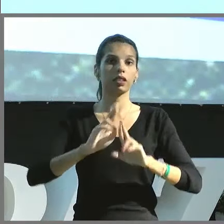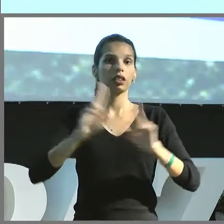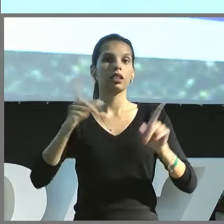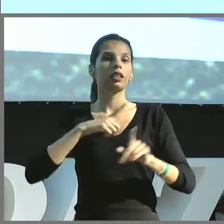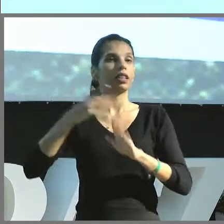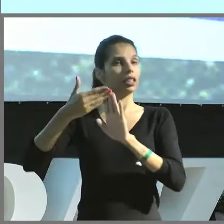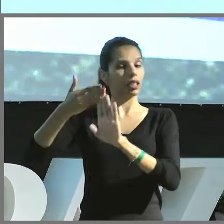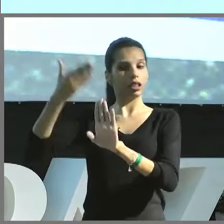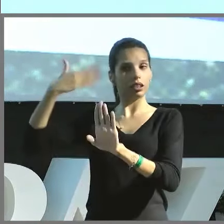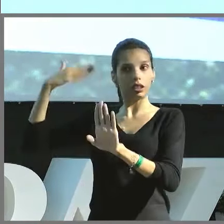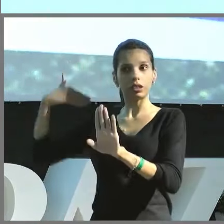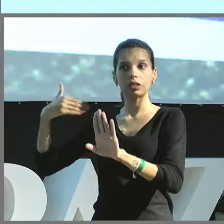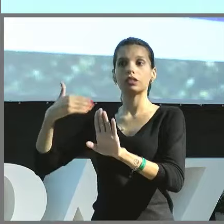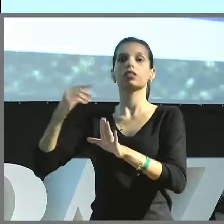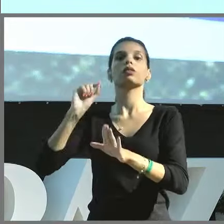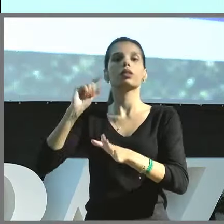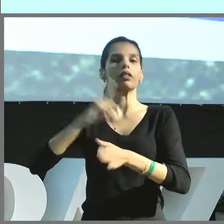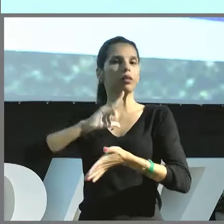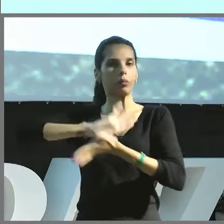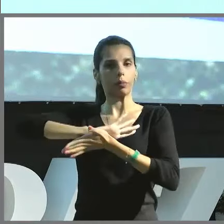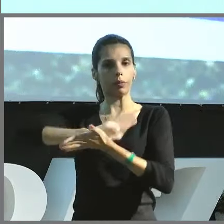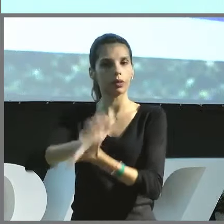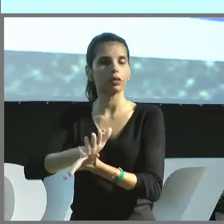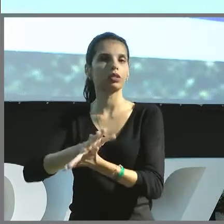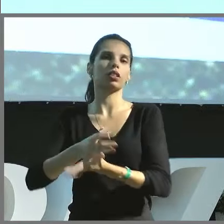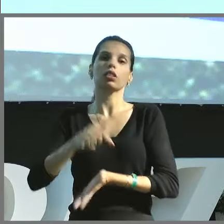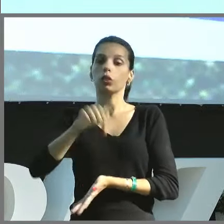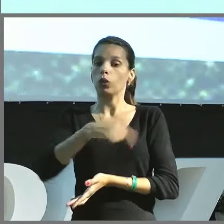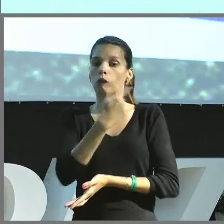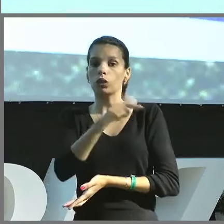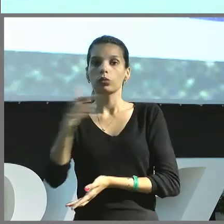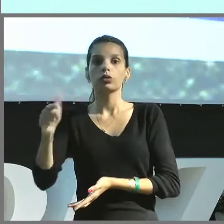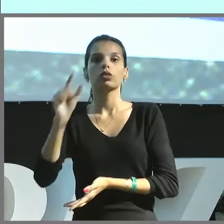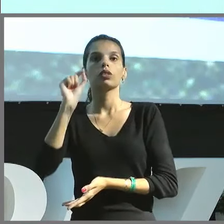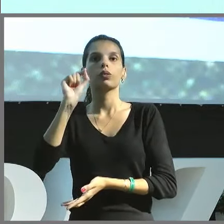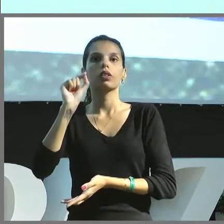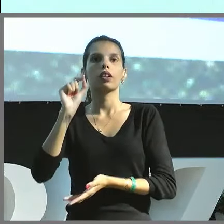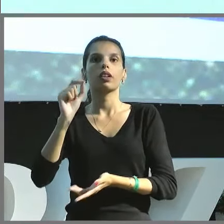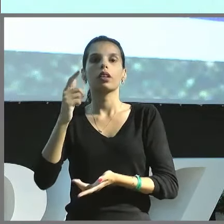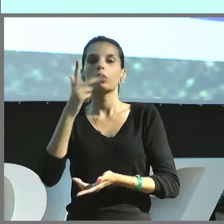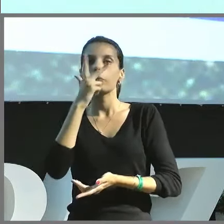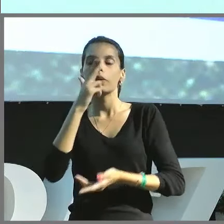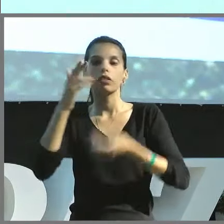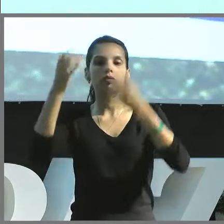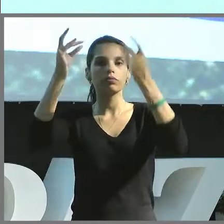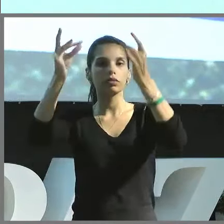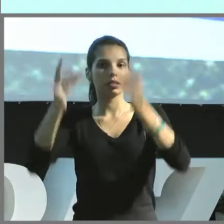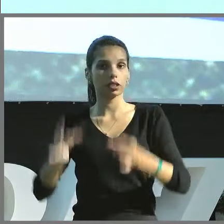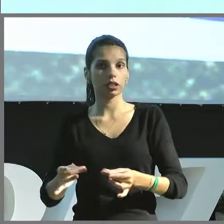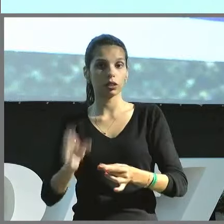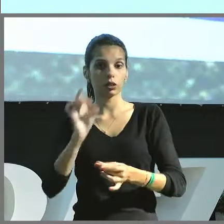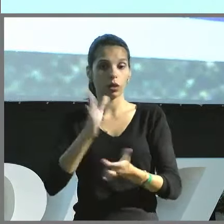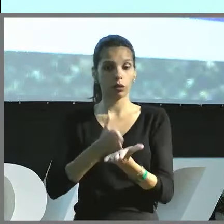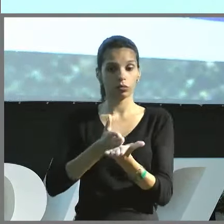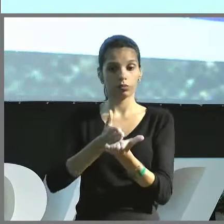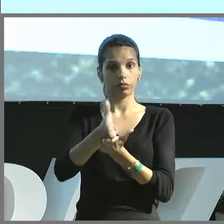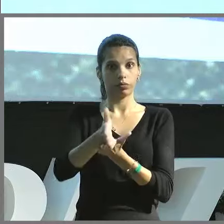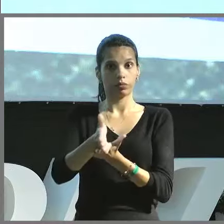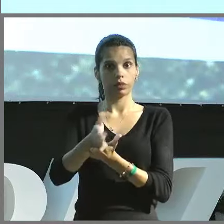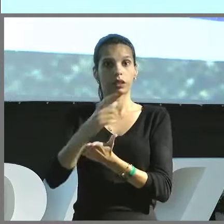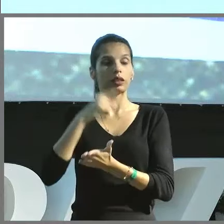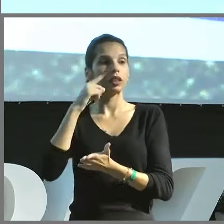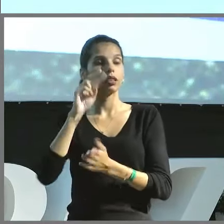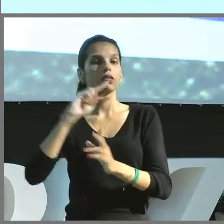com esses preconceitos do nacionalismo, por exemplo, que se torna fundamentalista e olha as